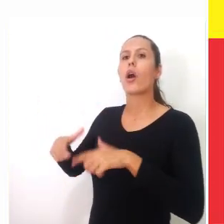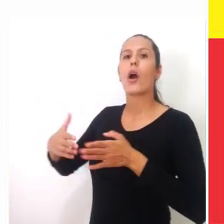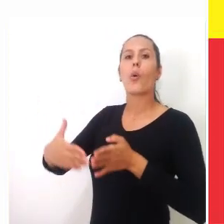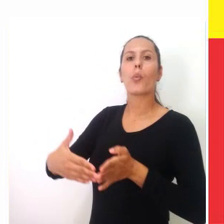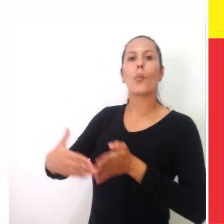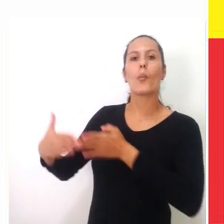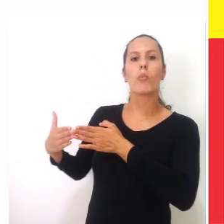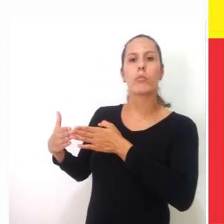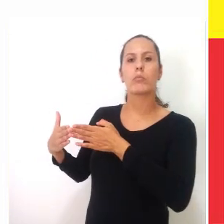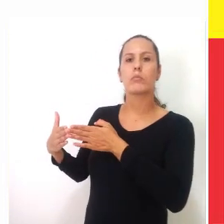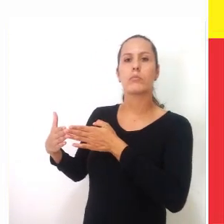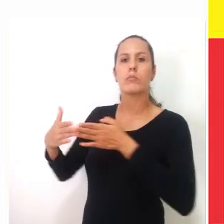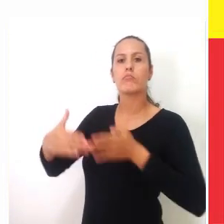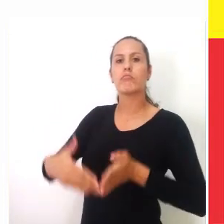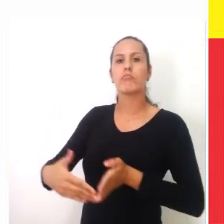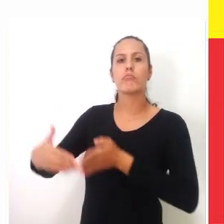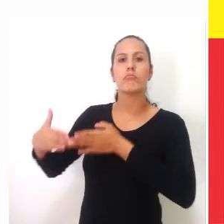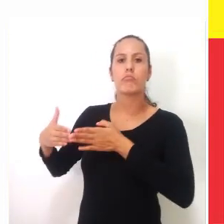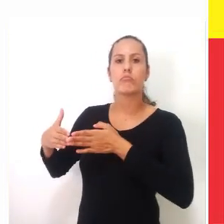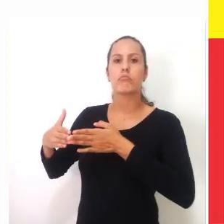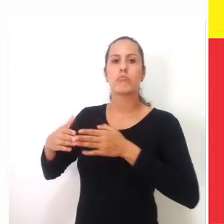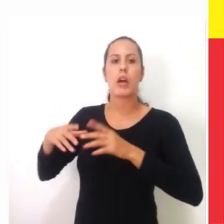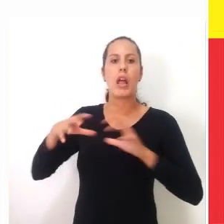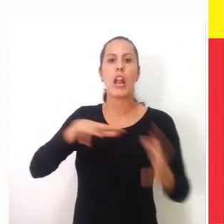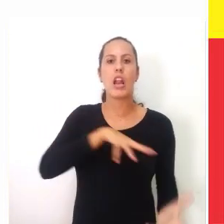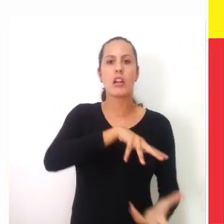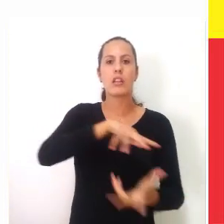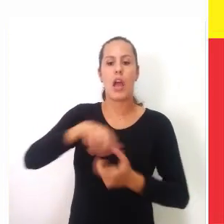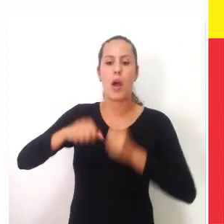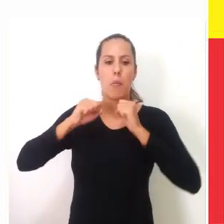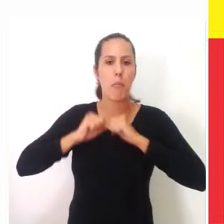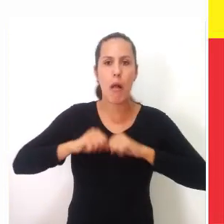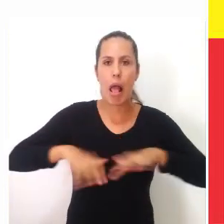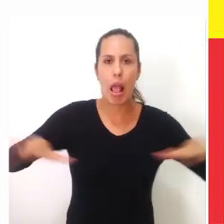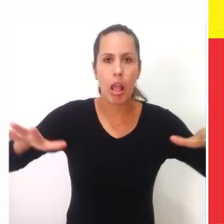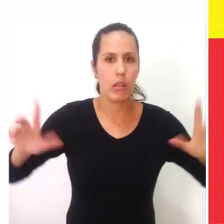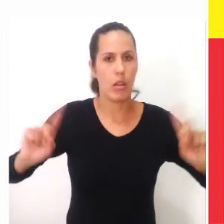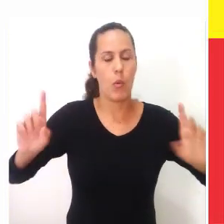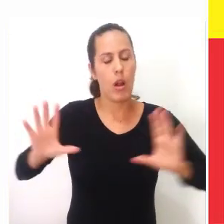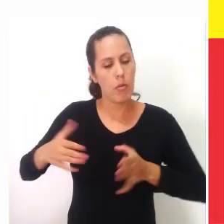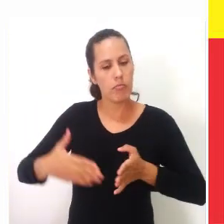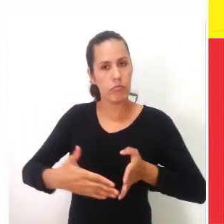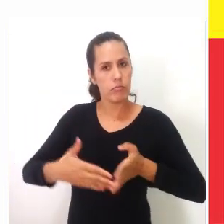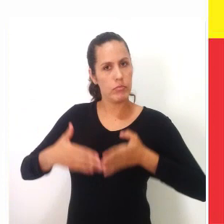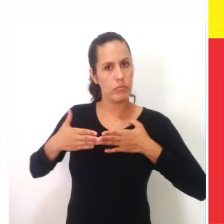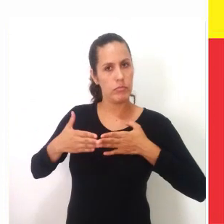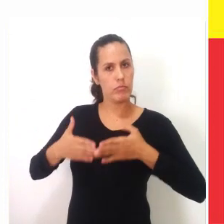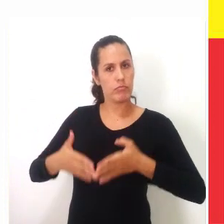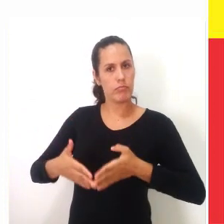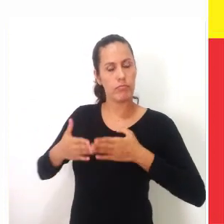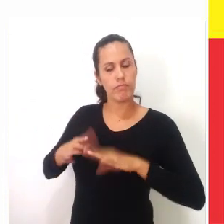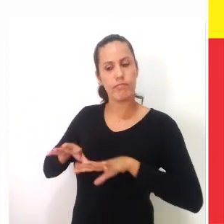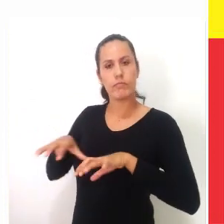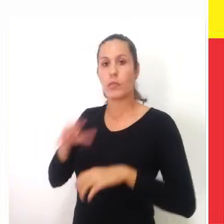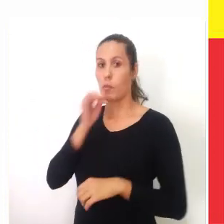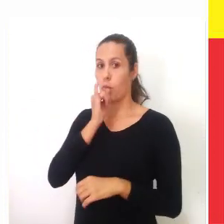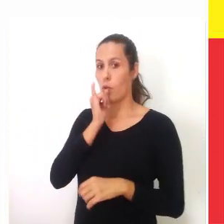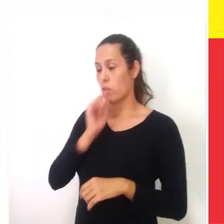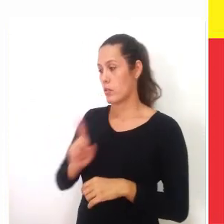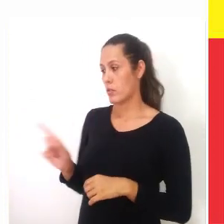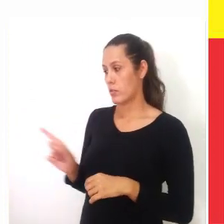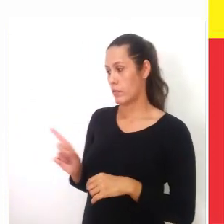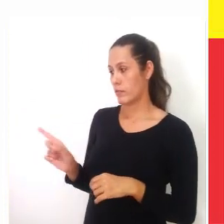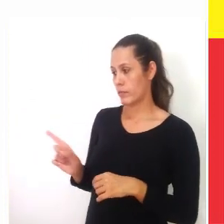se espalharam muito pela Terra, ok? Um exemplo desses fósseis de ambiente é